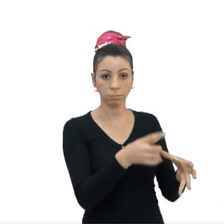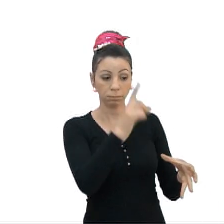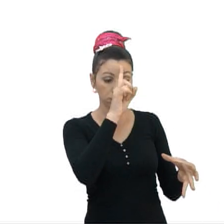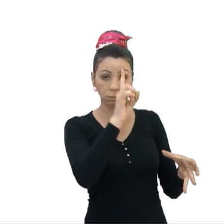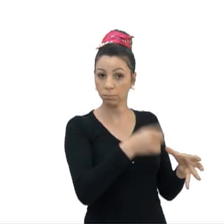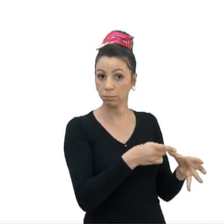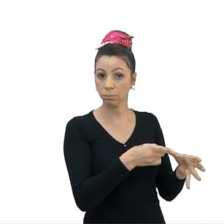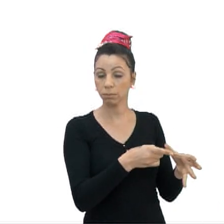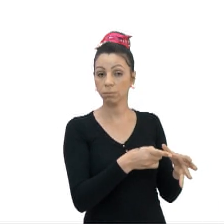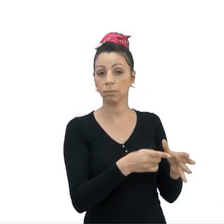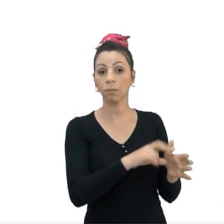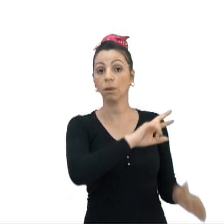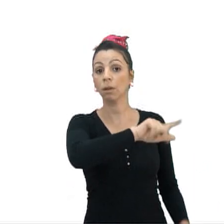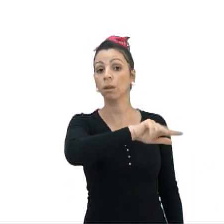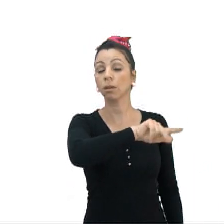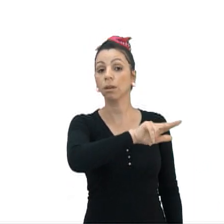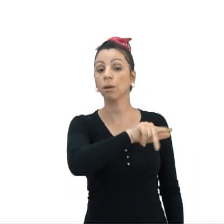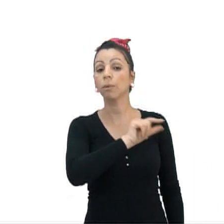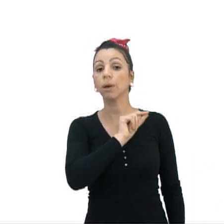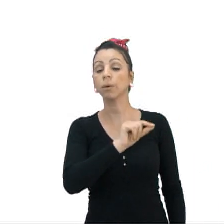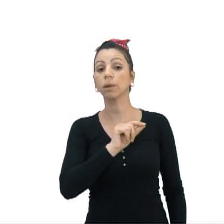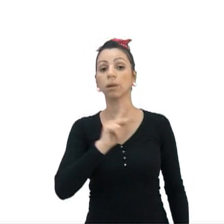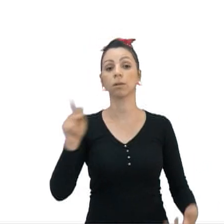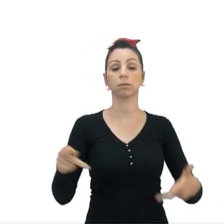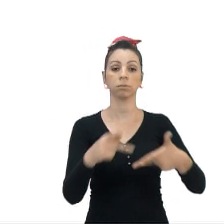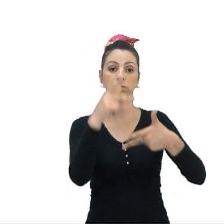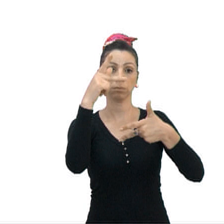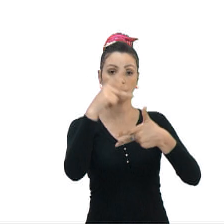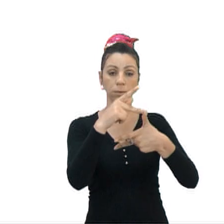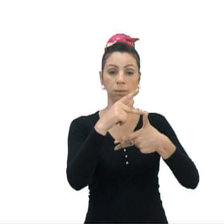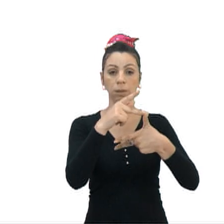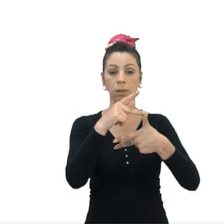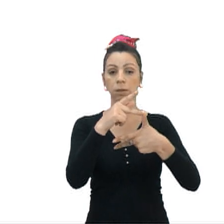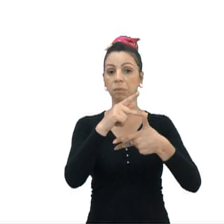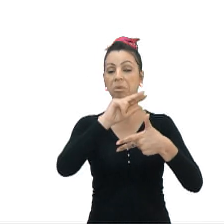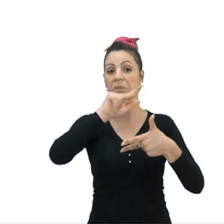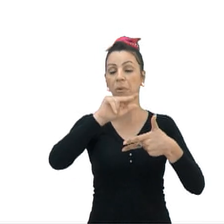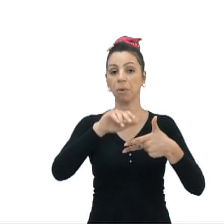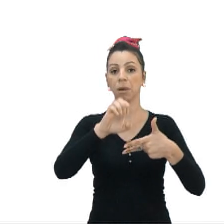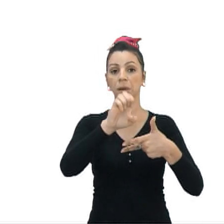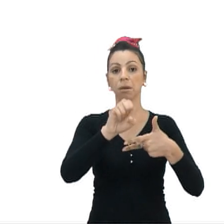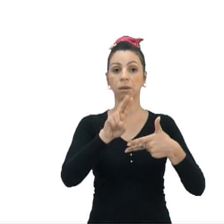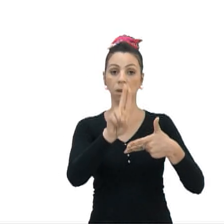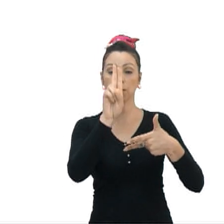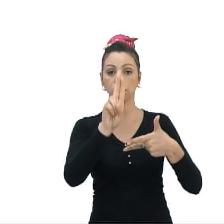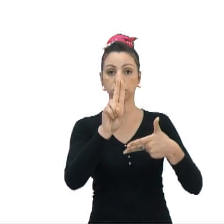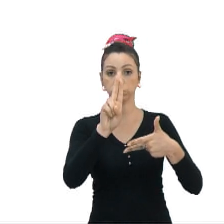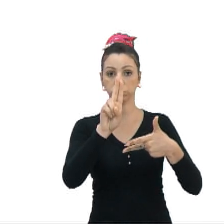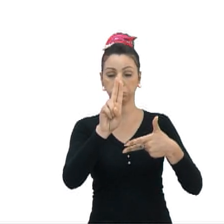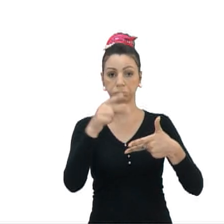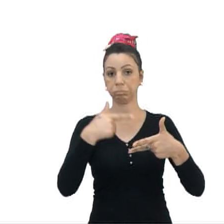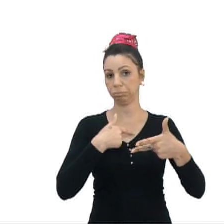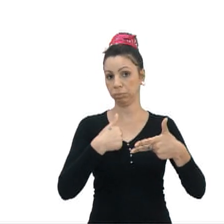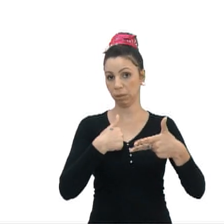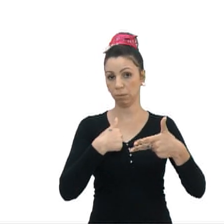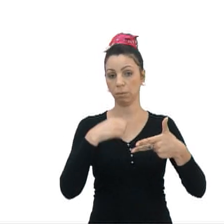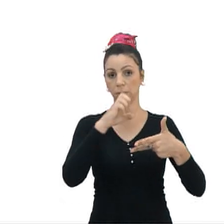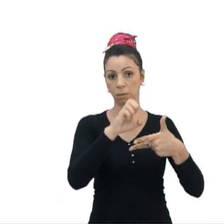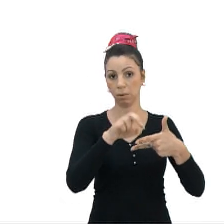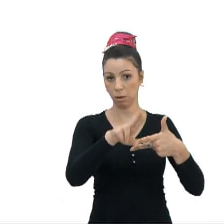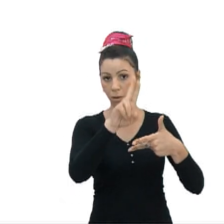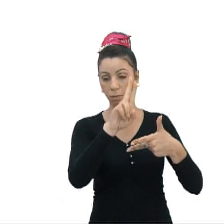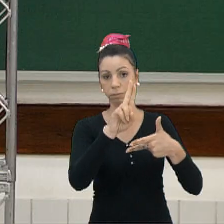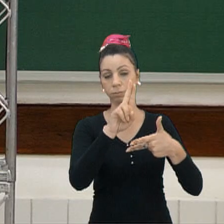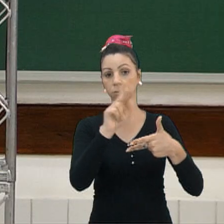modo imperativo, ele não é conjugado na primeira pessoa do singular. Quem é a primeira pessoa do singular? Eu. Então, no